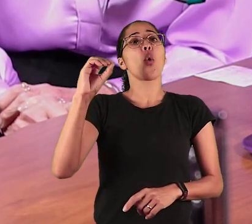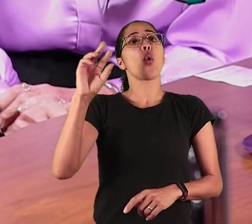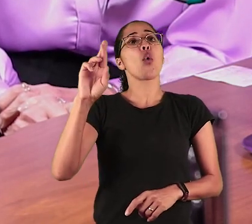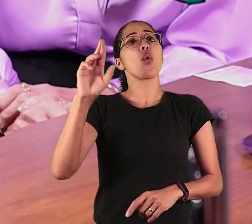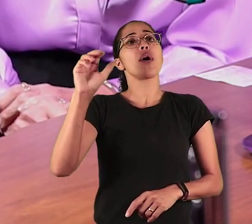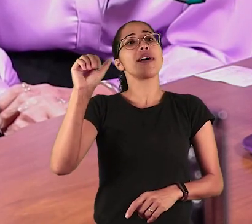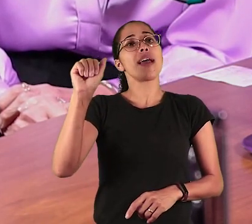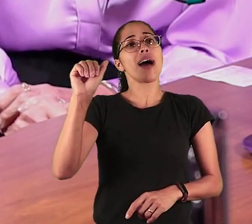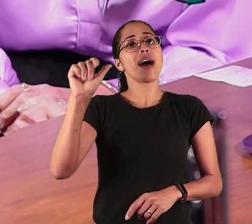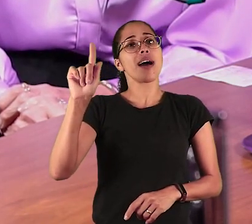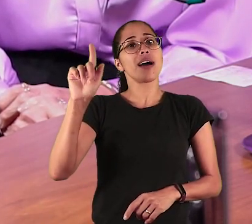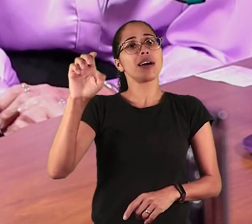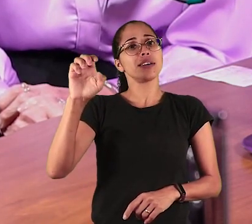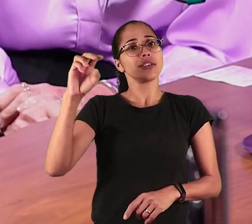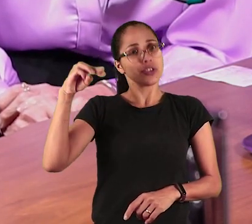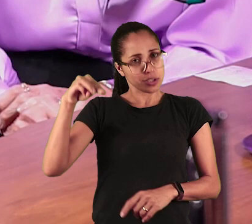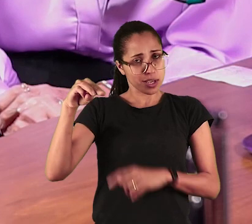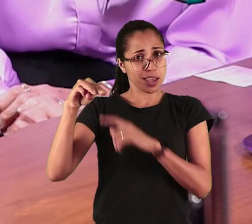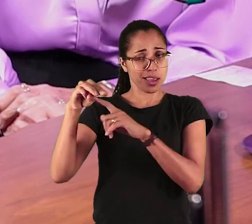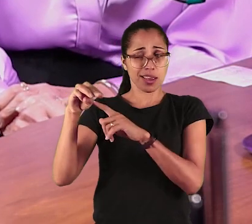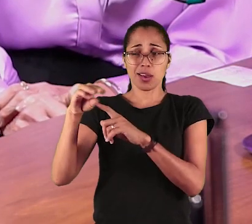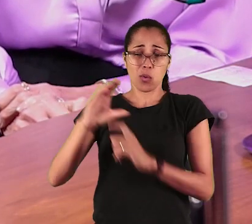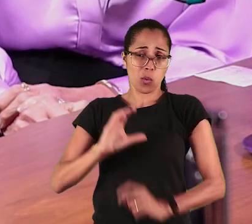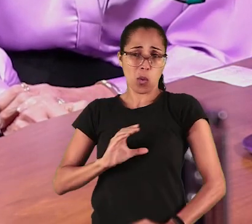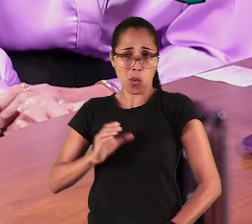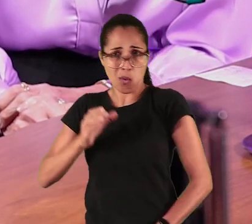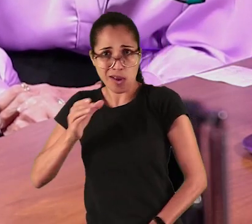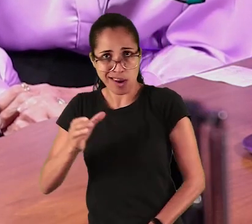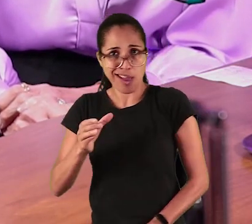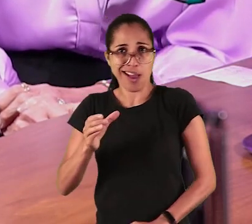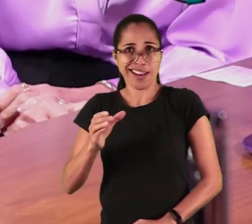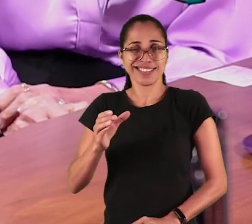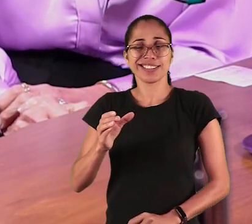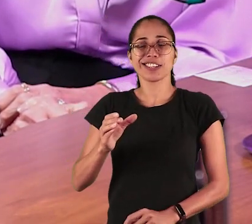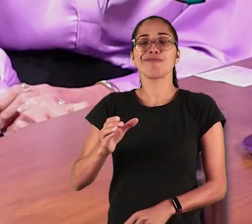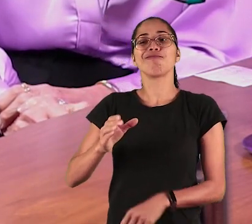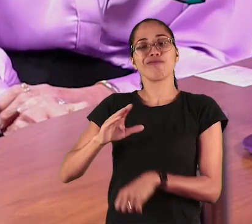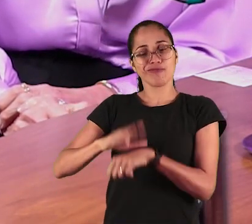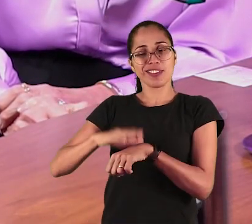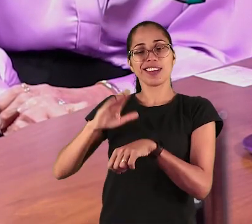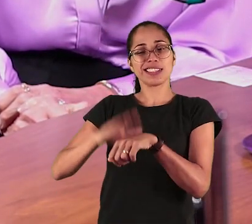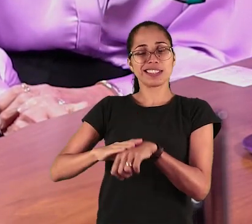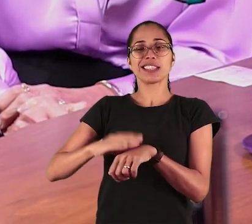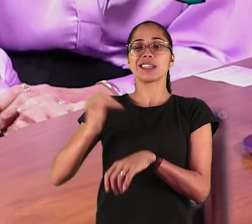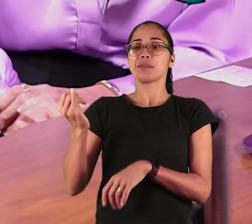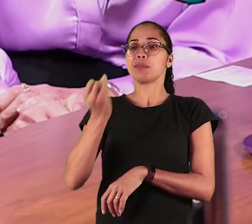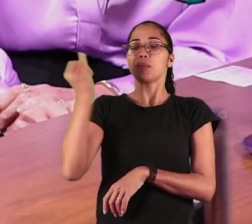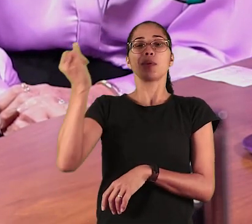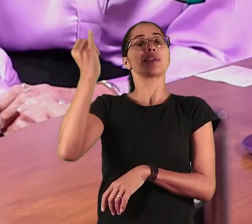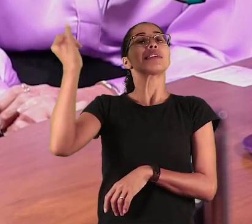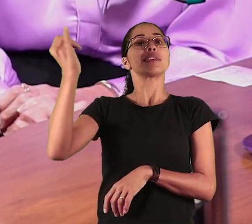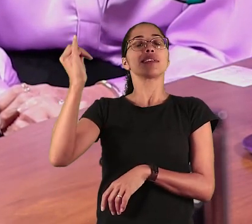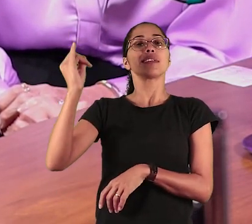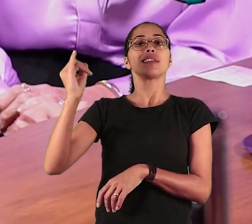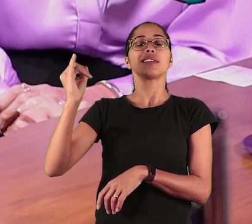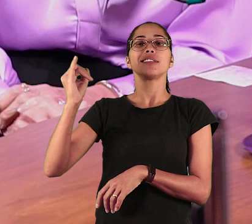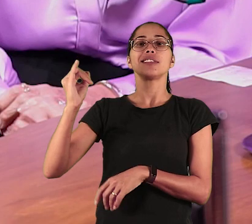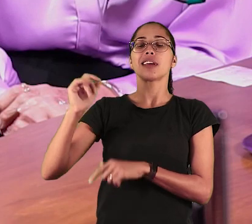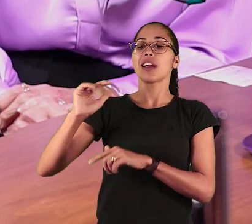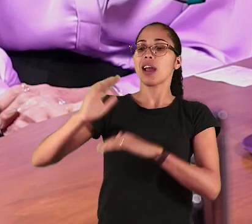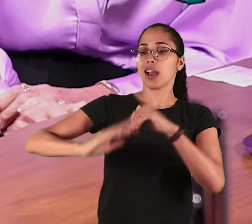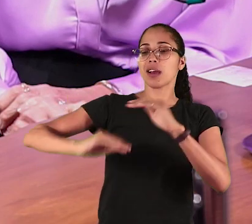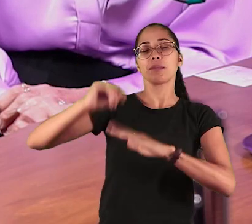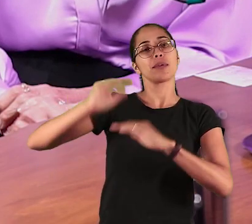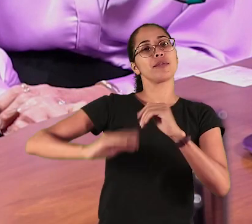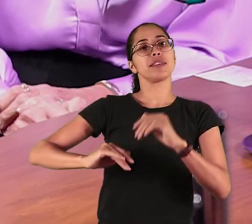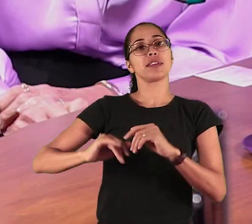parte dessa Essa última decisão que você fez na sua carreira e eu particularmente assim admiro muito também esse movimento e eu